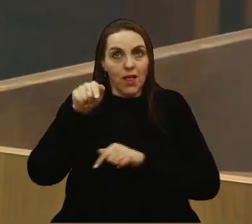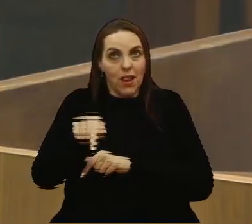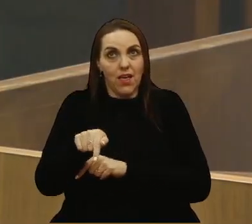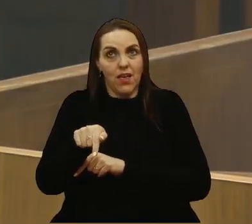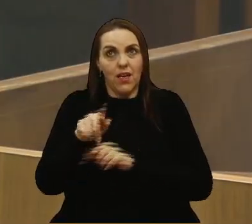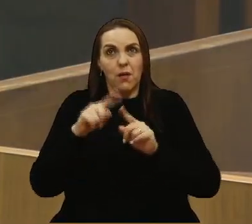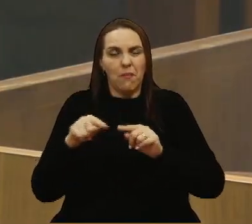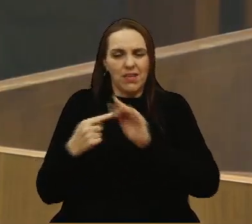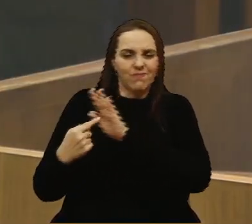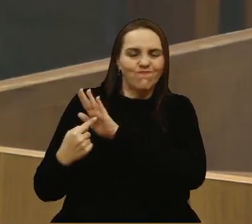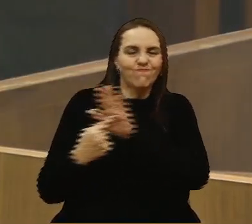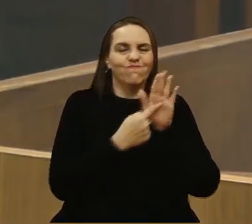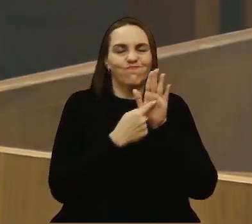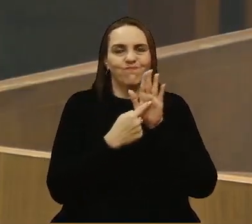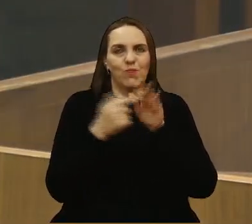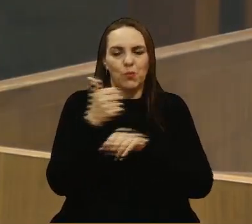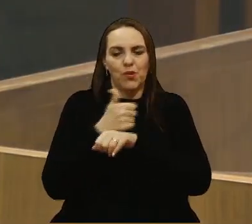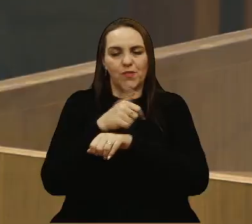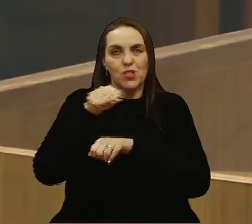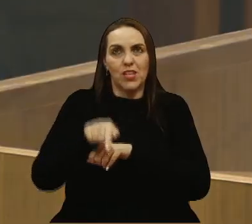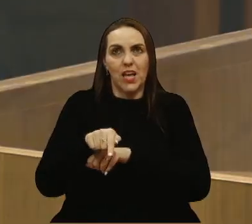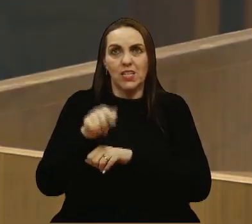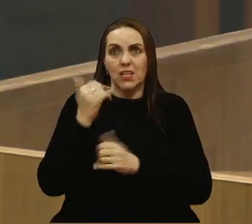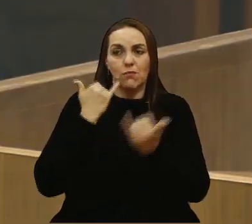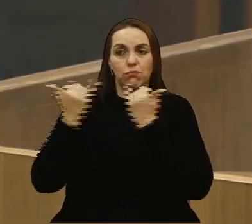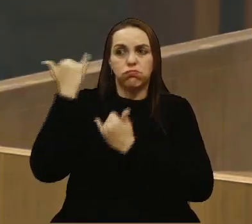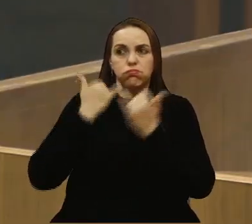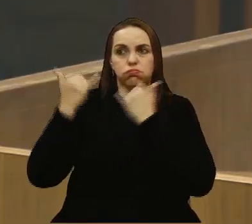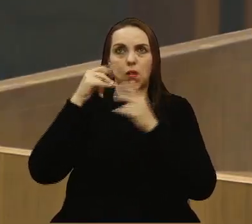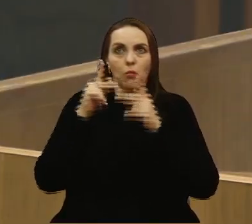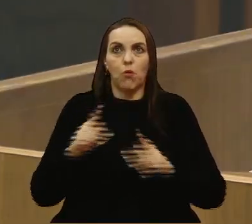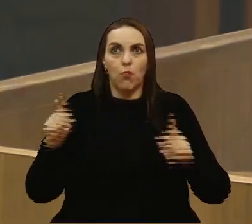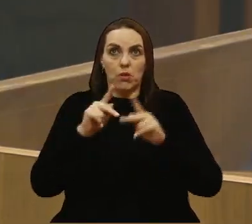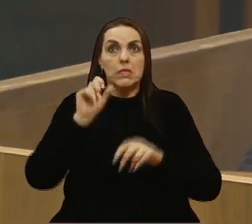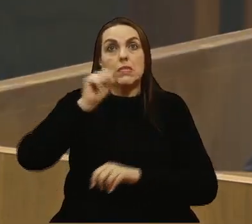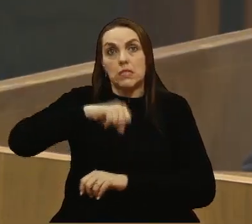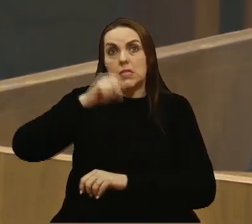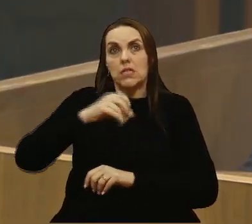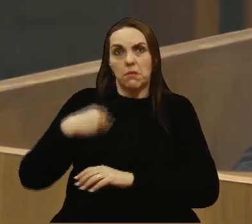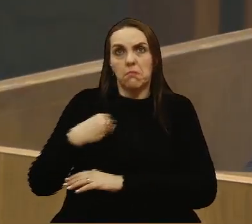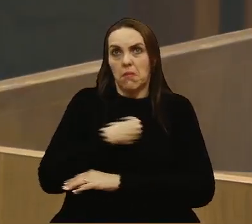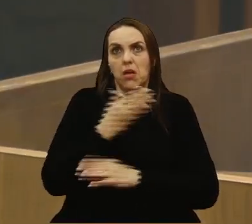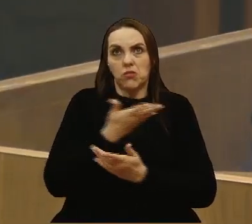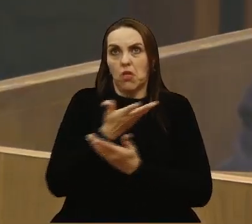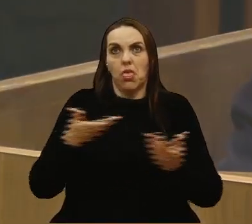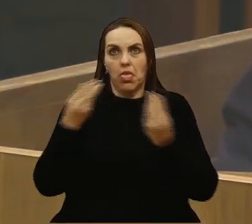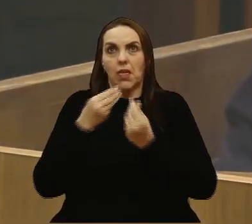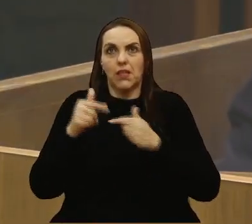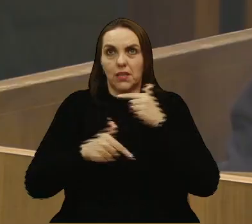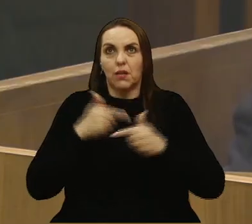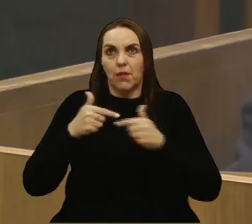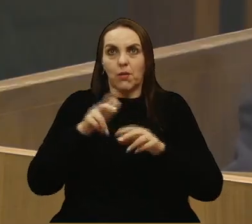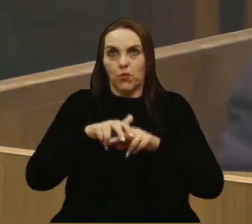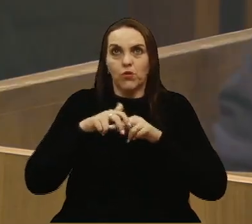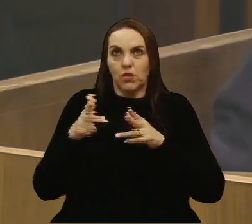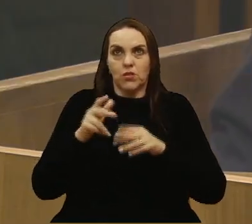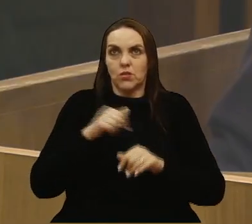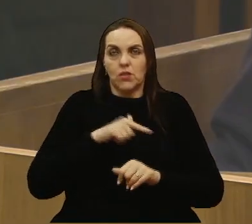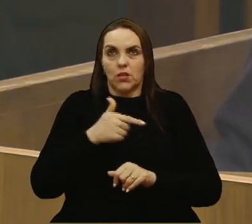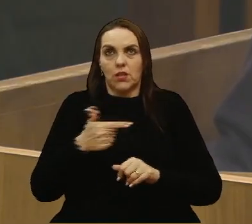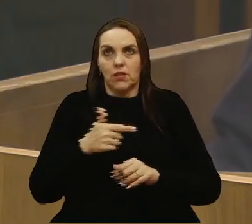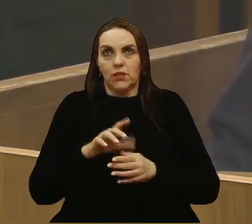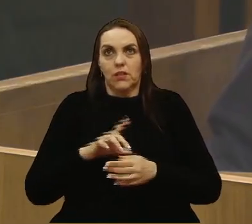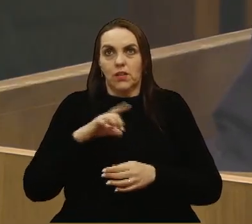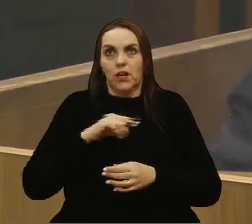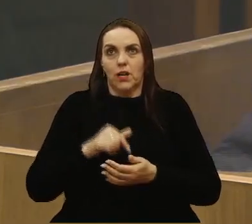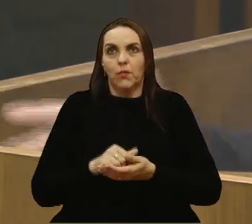Mas expor os profissionais, o que a gente ouve da população? Sim, os médicos são vagabundos mesmo, os caras não trabalham, por isso que não nos atendem. Sim, os